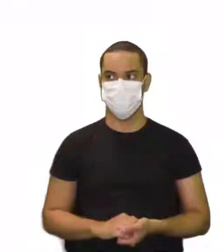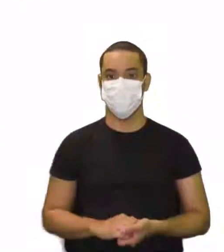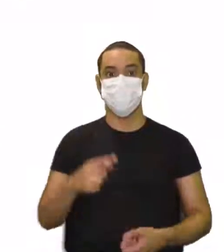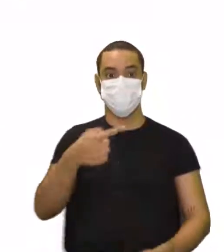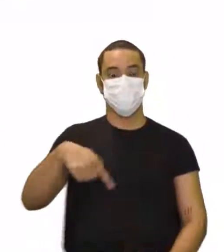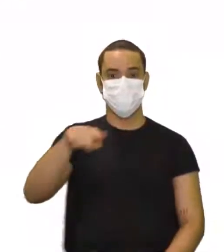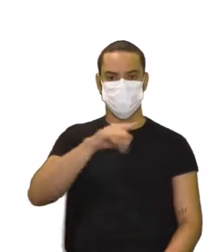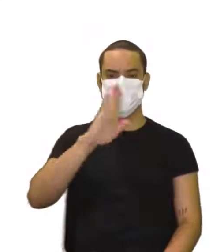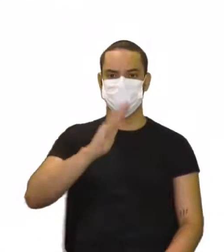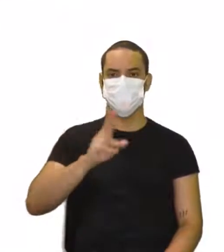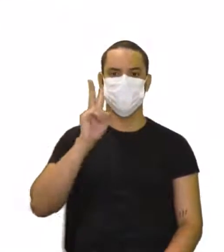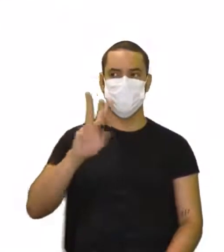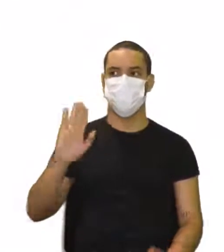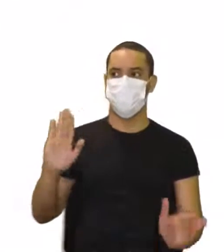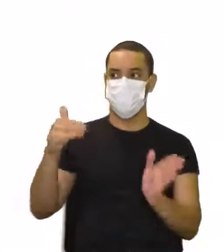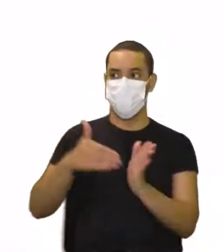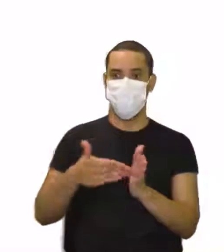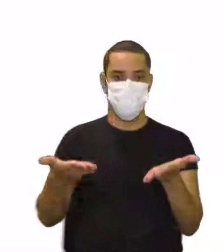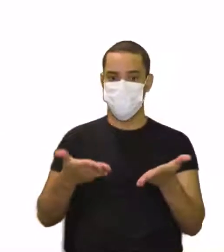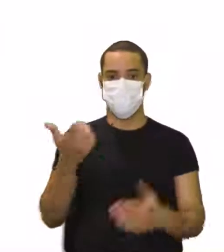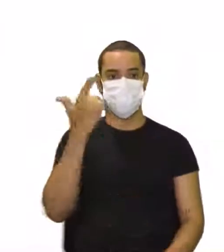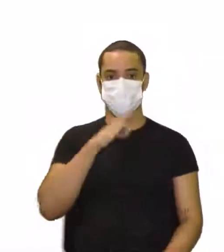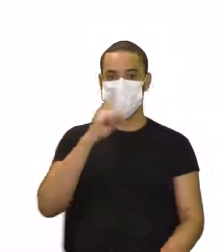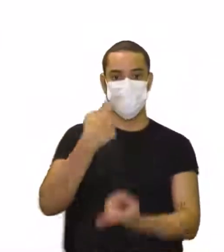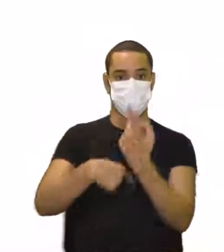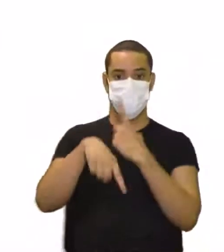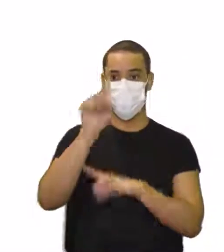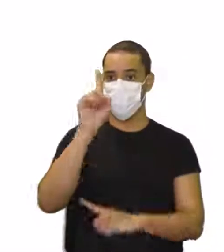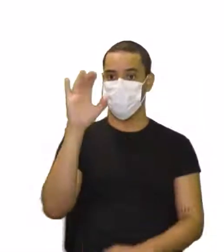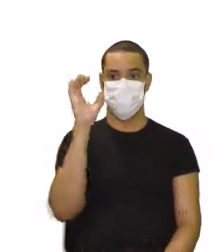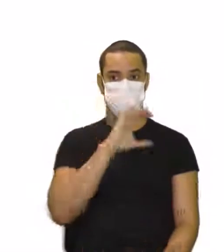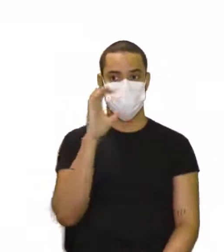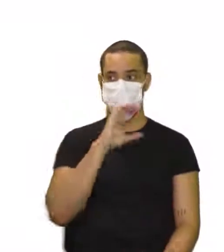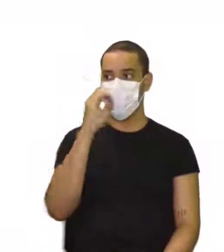viu aqui que até agora não conseguimos superar aí a velocidade da luz.